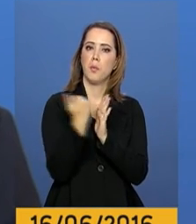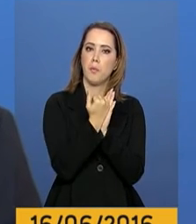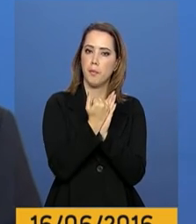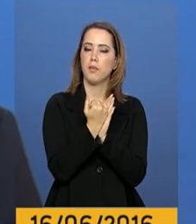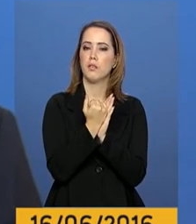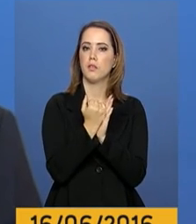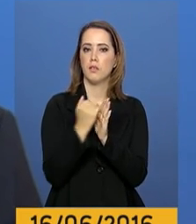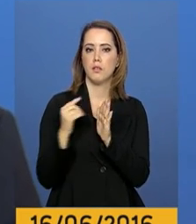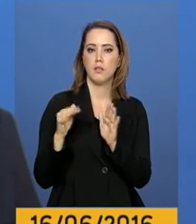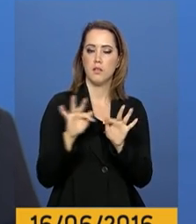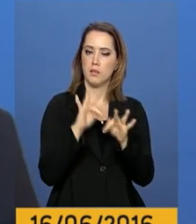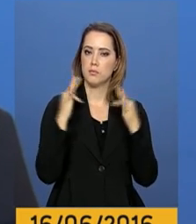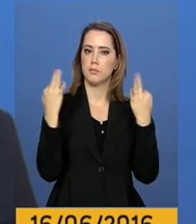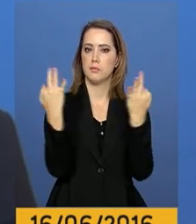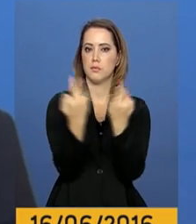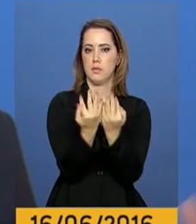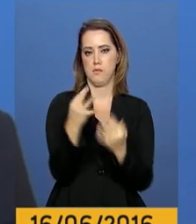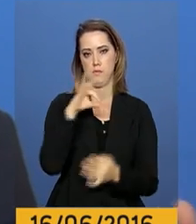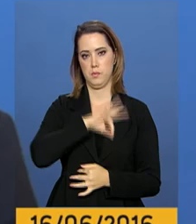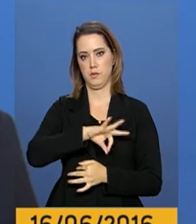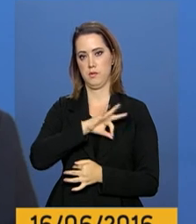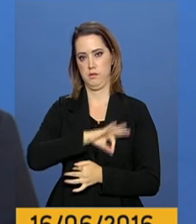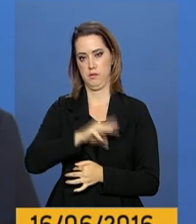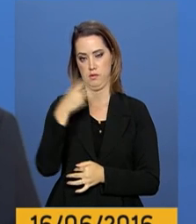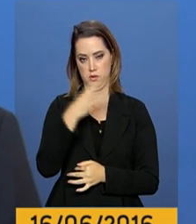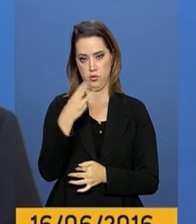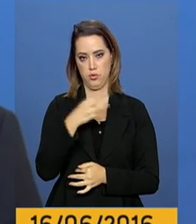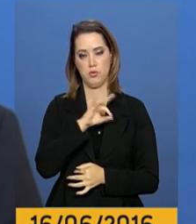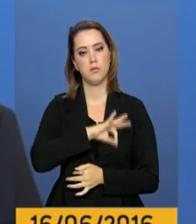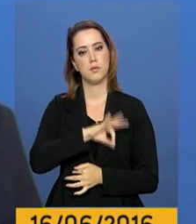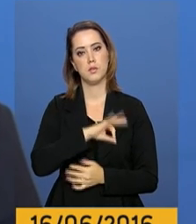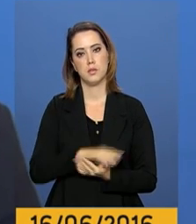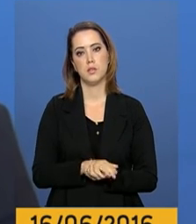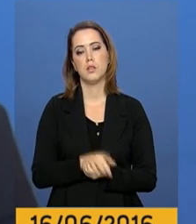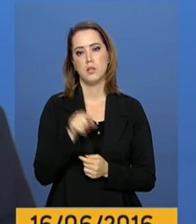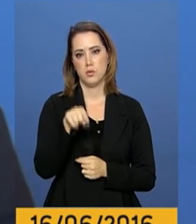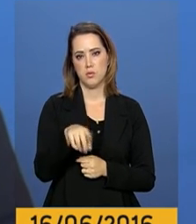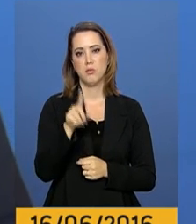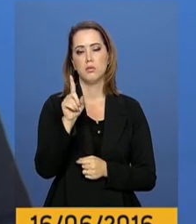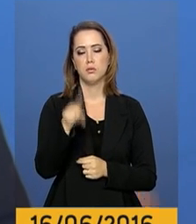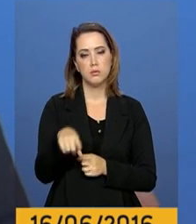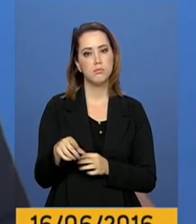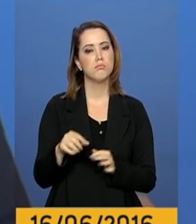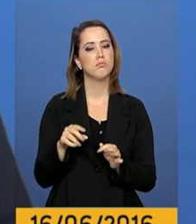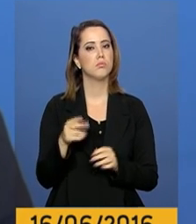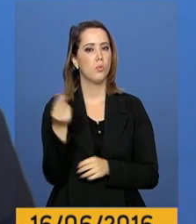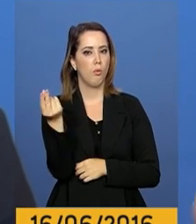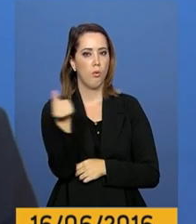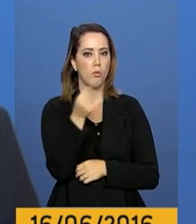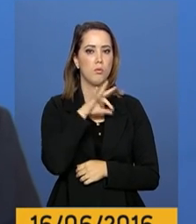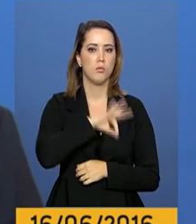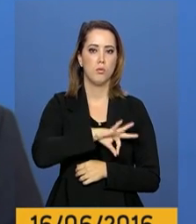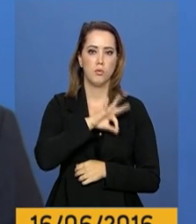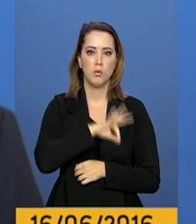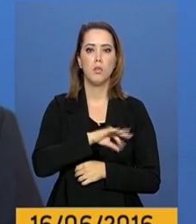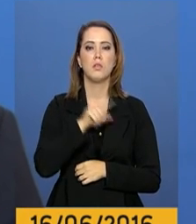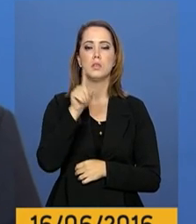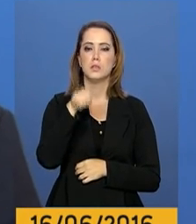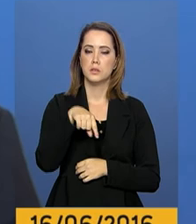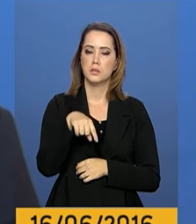famílias situadas nessa faixa de renda, que é uma faixa de renda ainda que caracteriza pessoas que